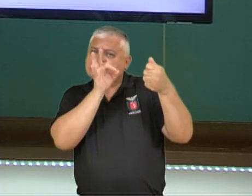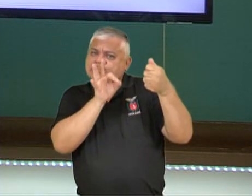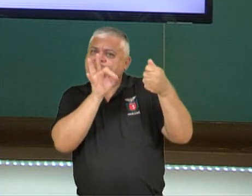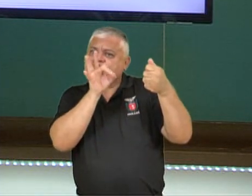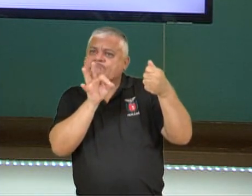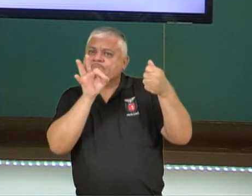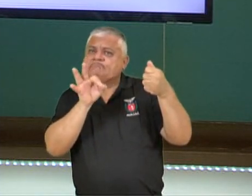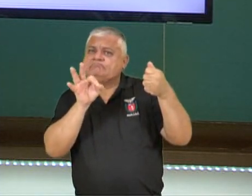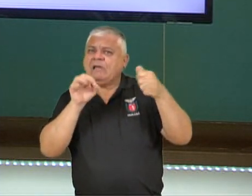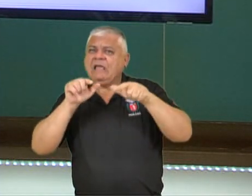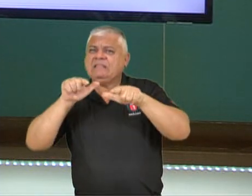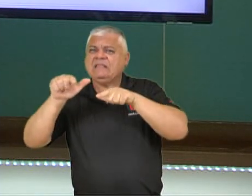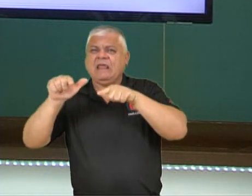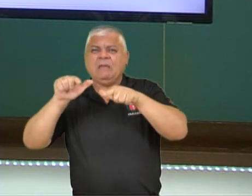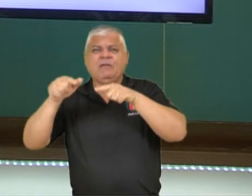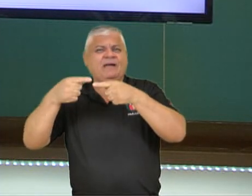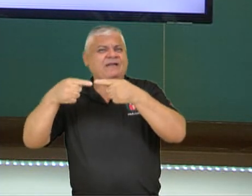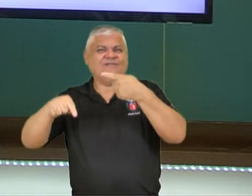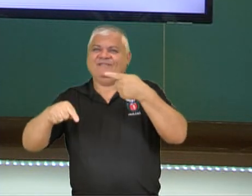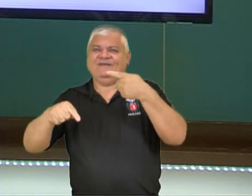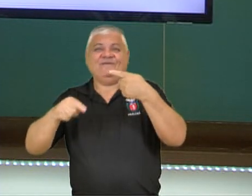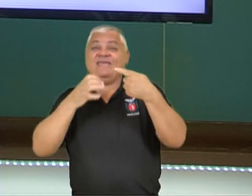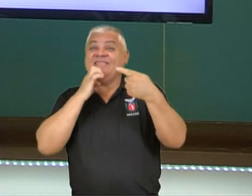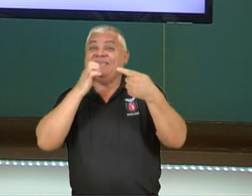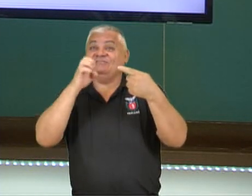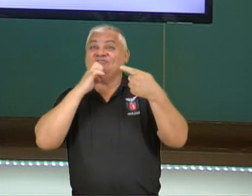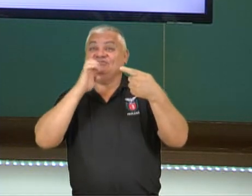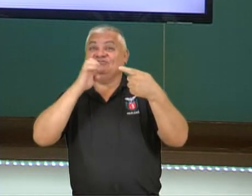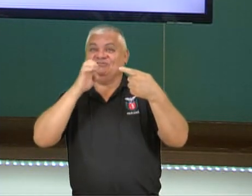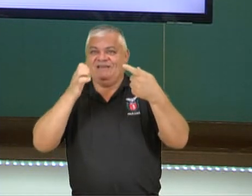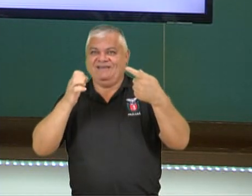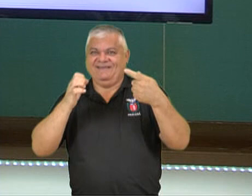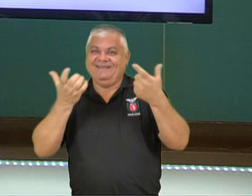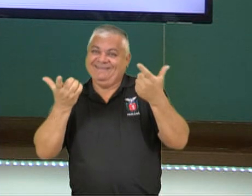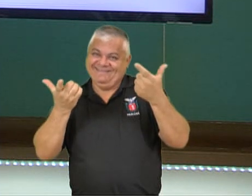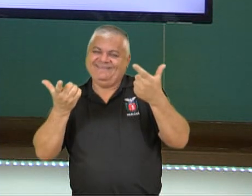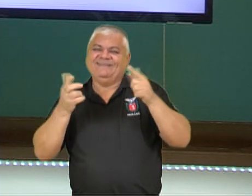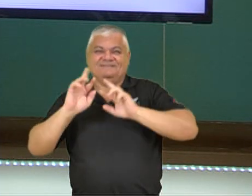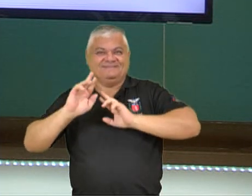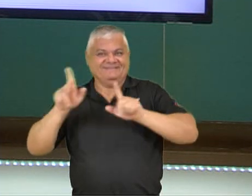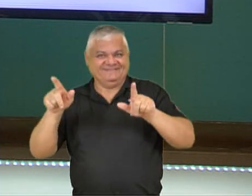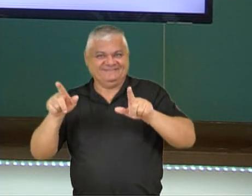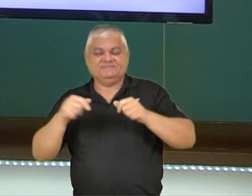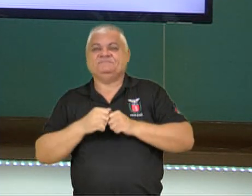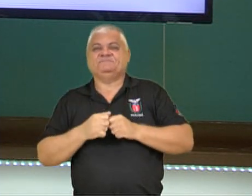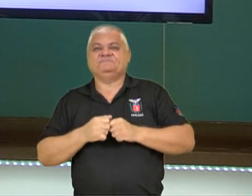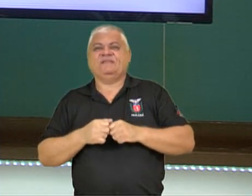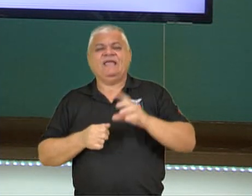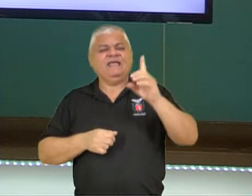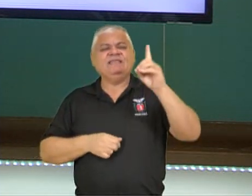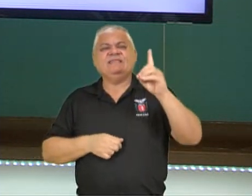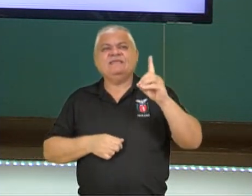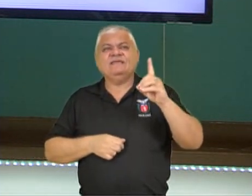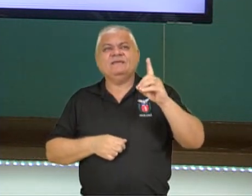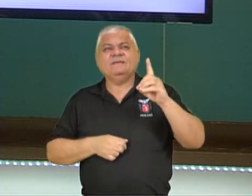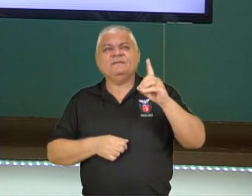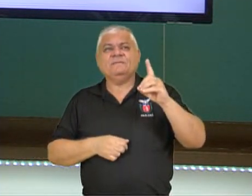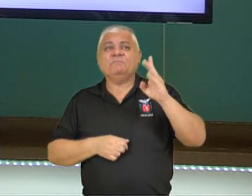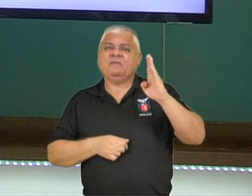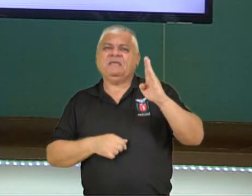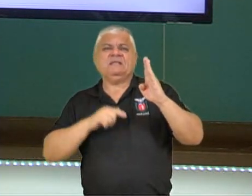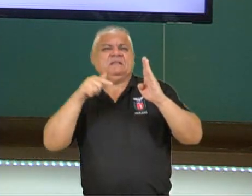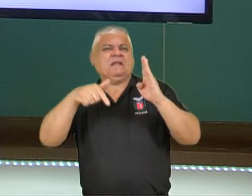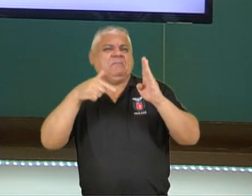que trabalho é energia. Então, é uma grandeza escalar. O item B já começou com trabalho,